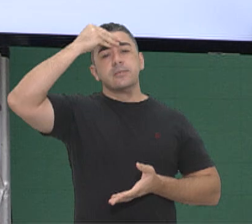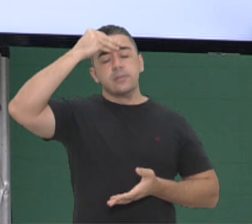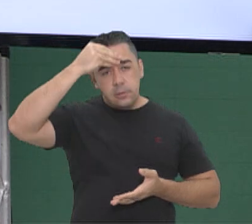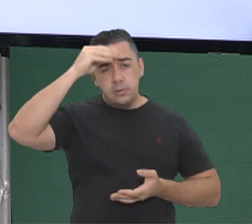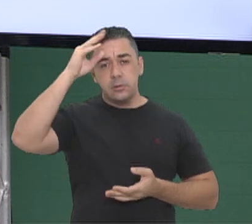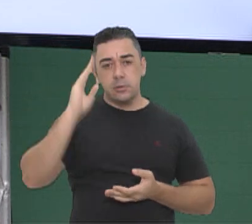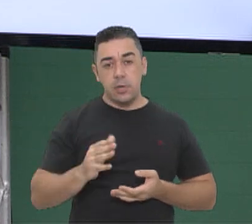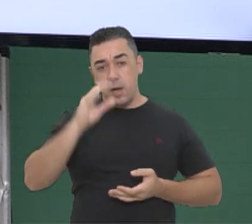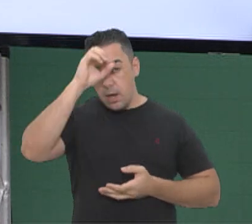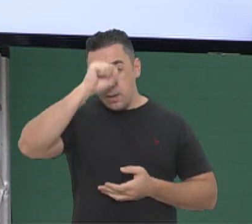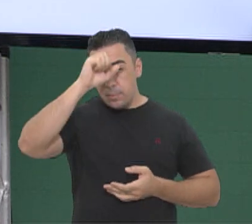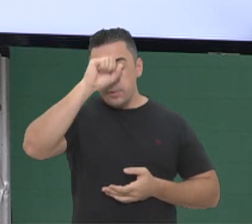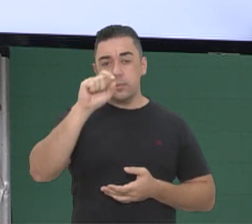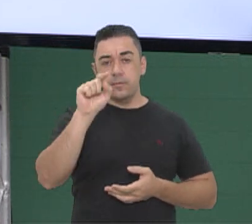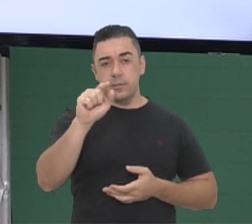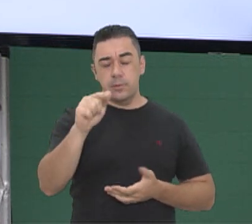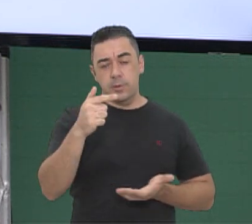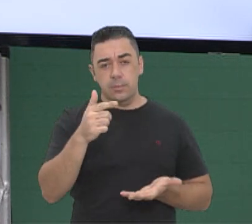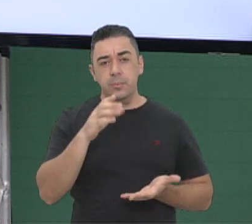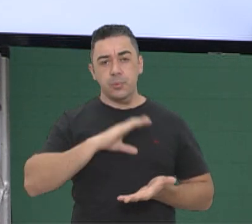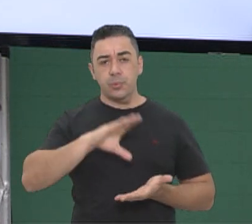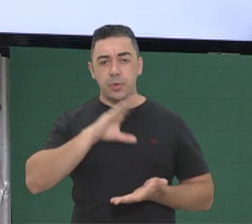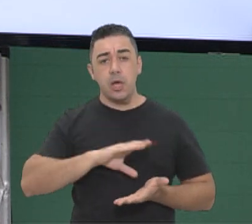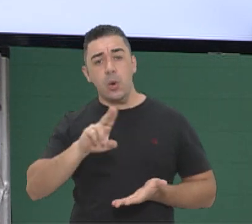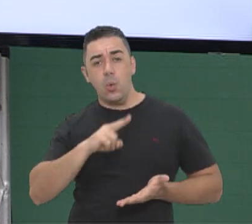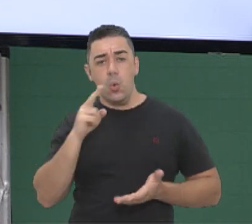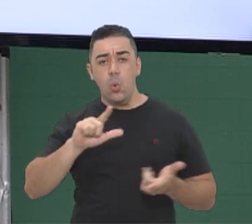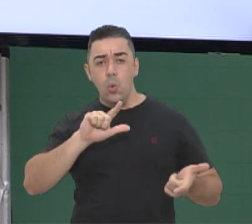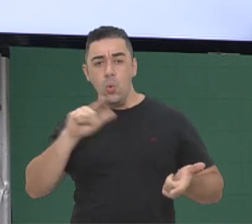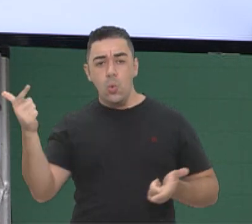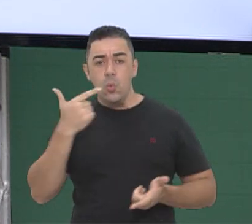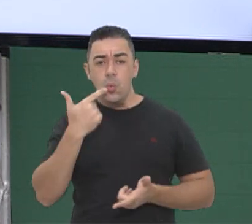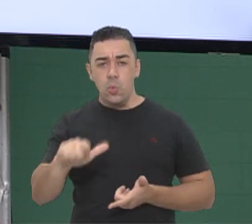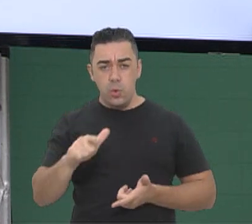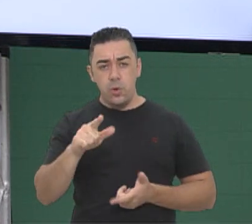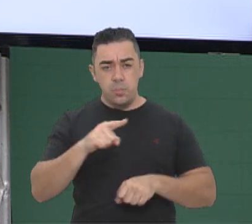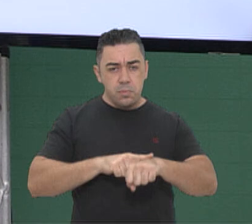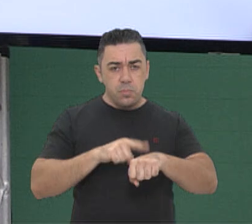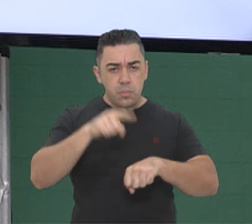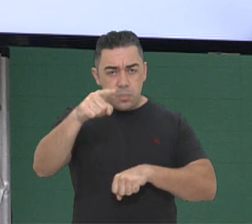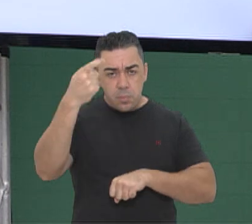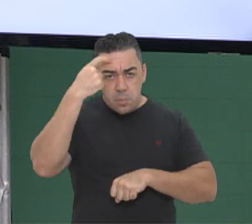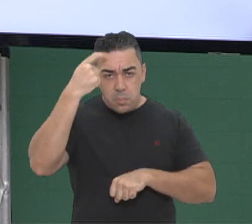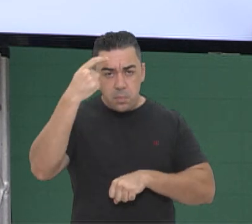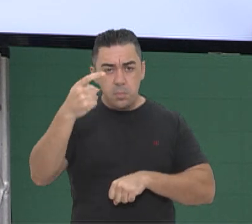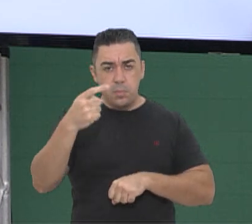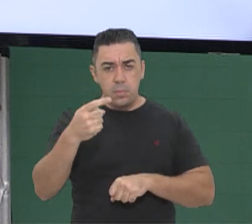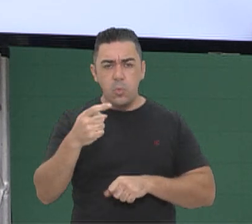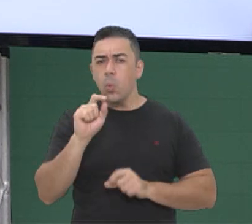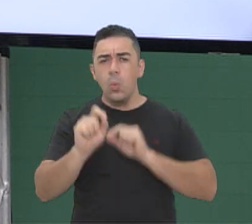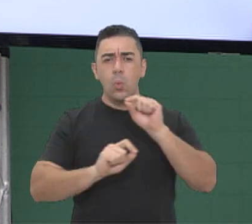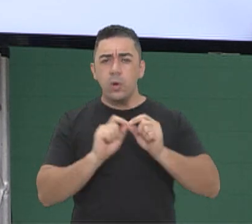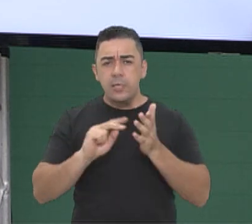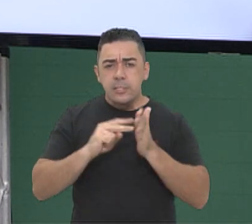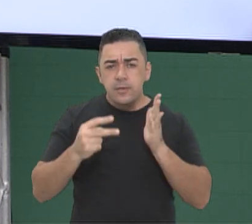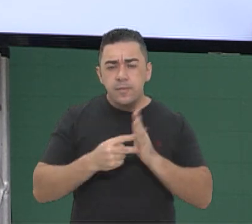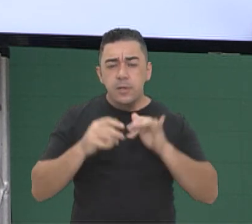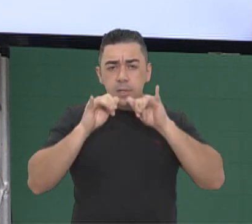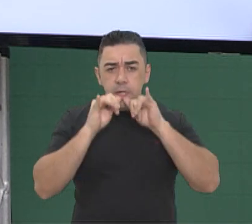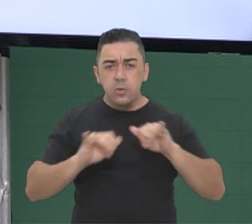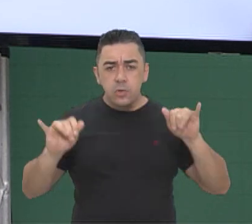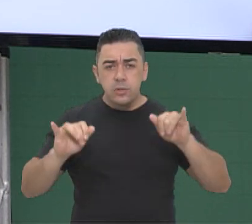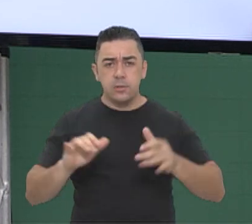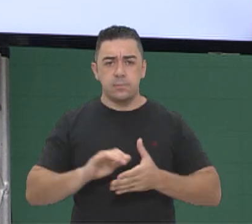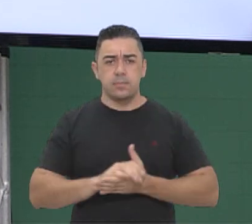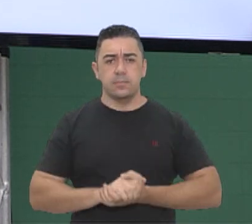seja na língua materna, língua portuguesa ou com língua estrangeira. Então, uns minutinhos para que você pense aí. Que se entende por